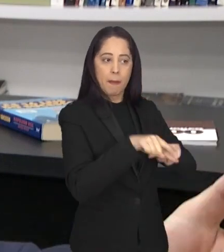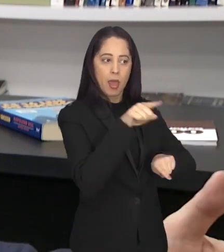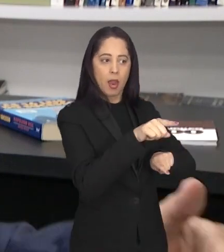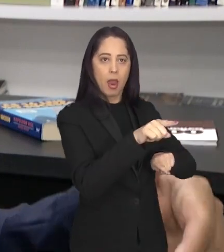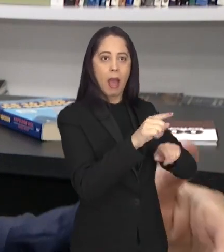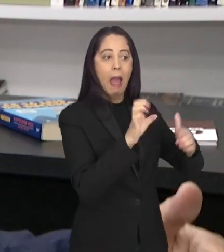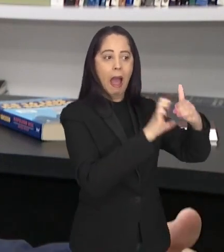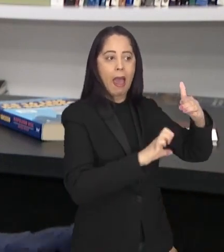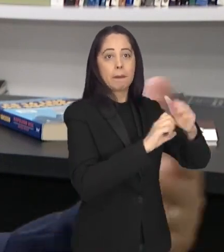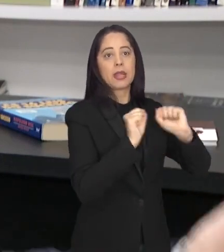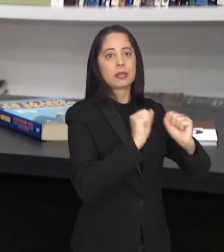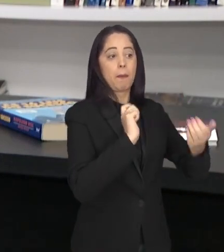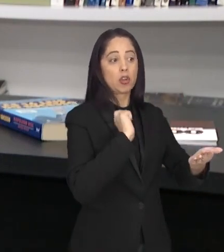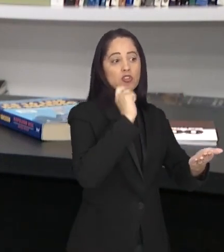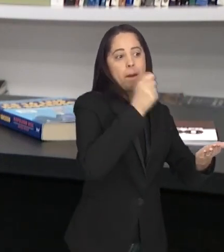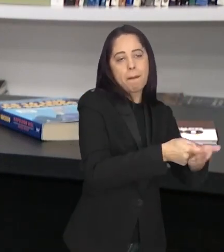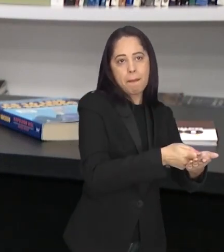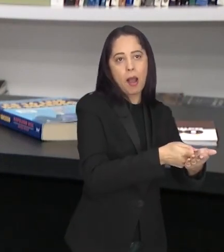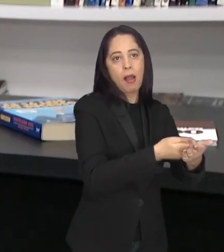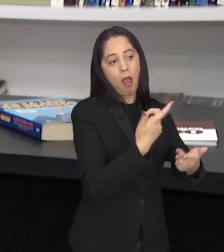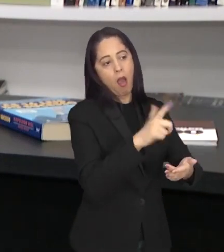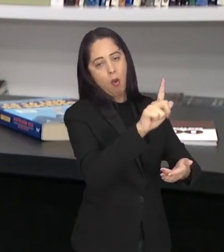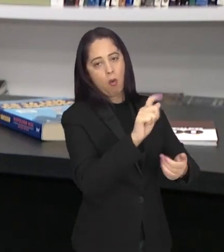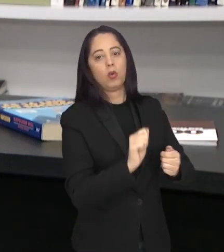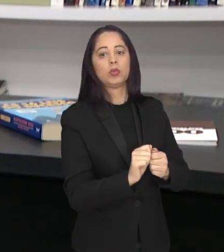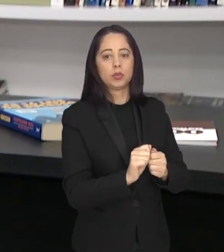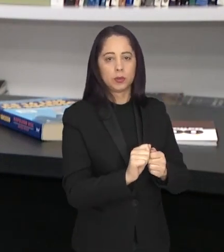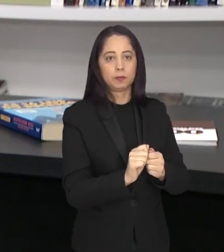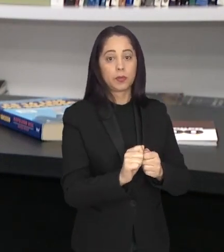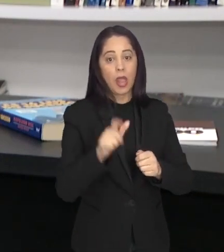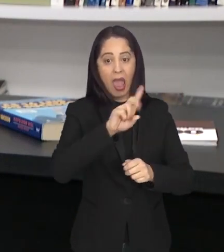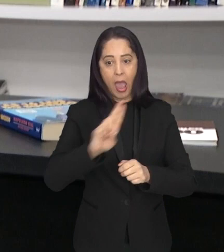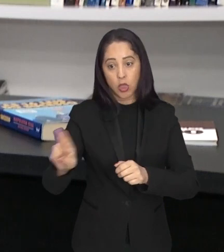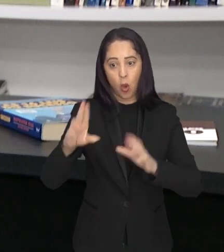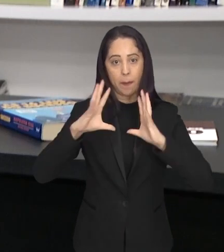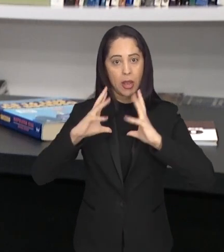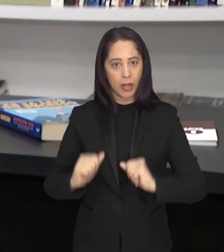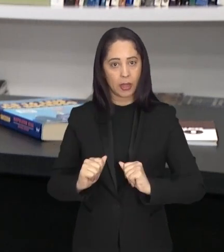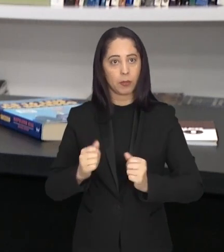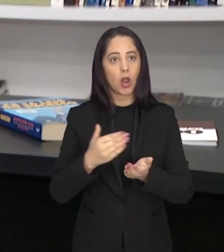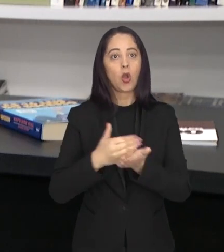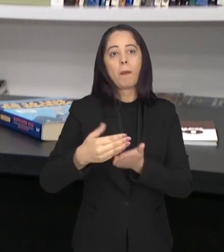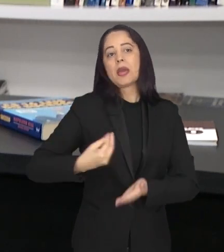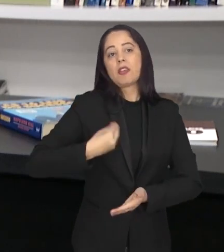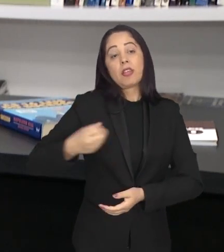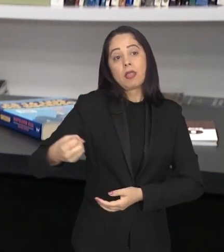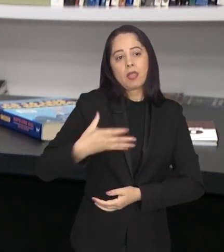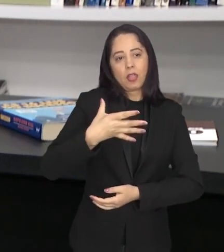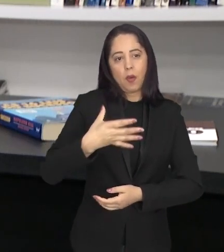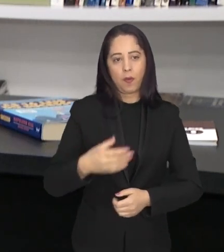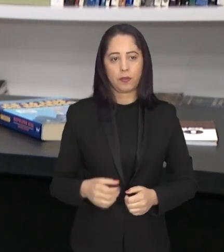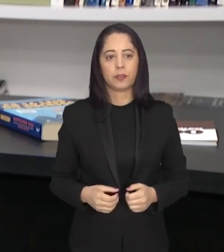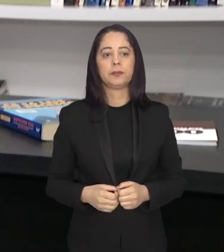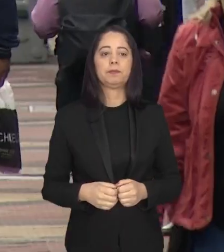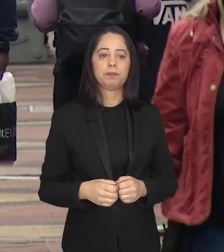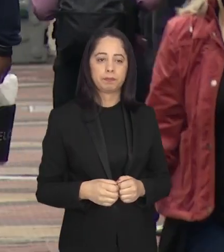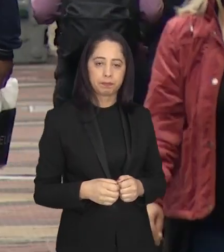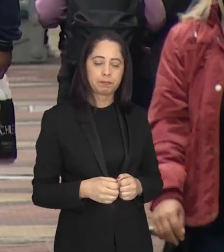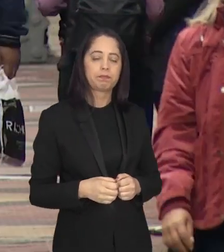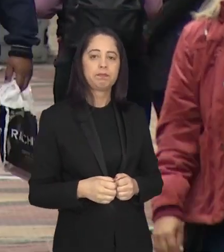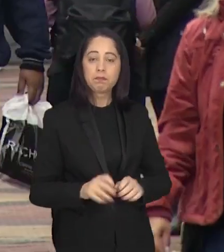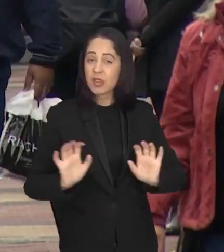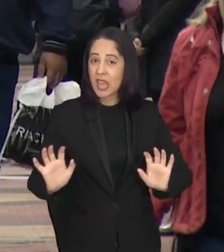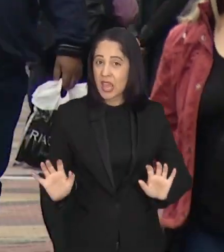de pagar o seu fornecedor desse produto que você acabou adquirindo. A pessoa limpa o nome e começa uma nova vida. E